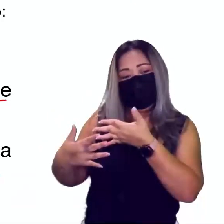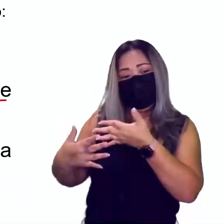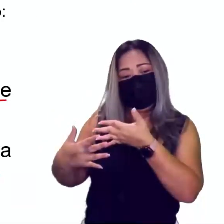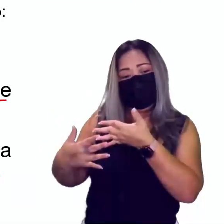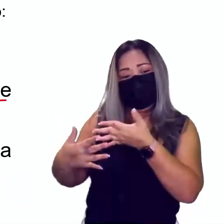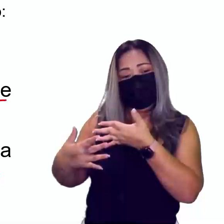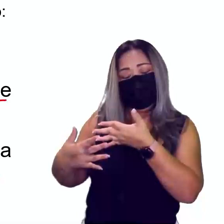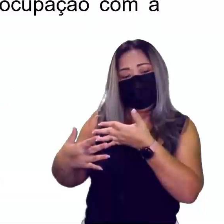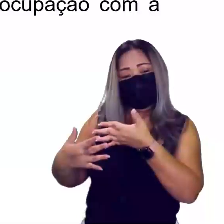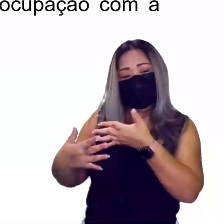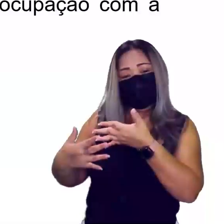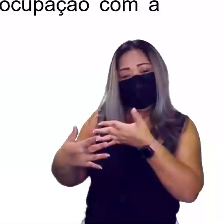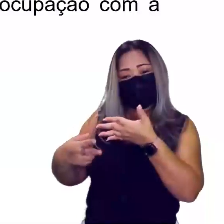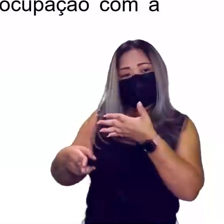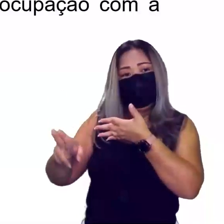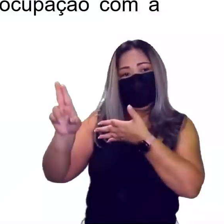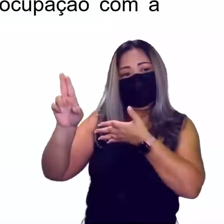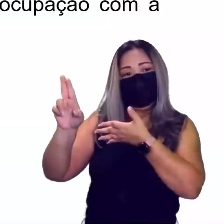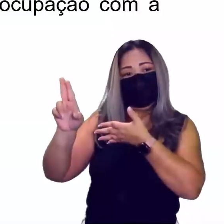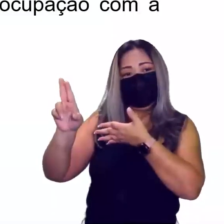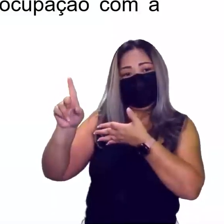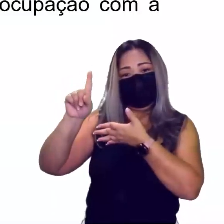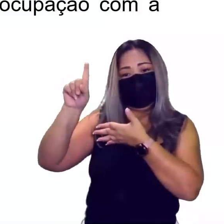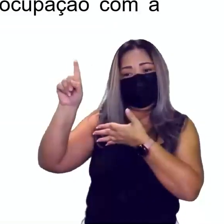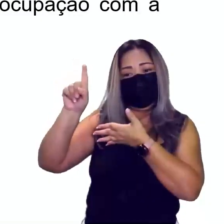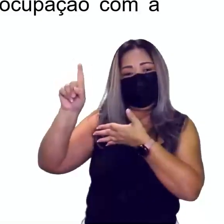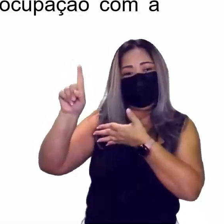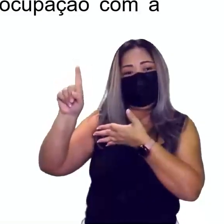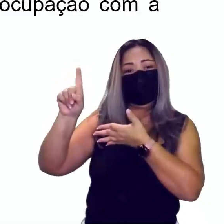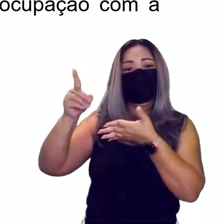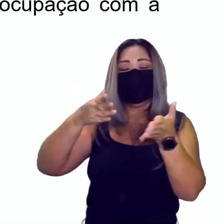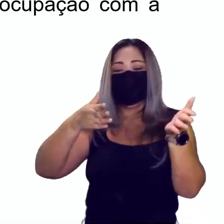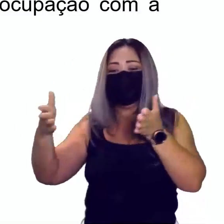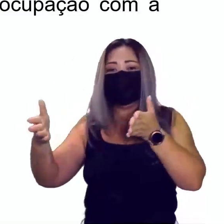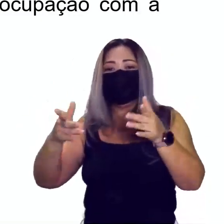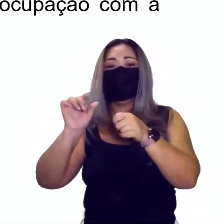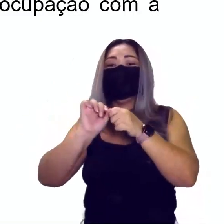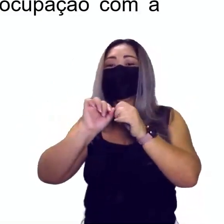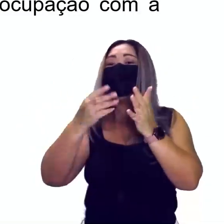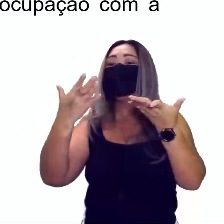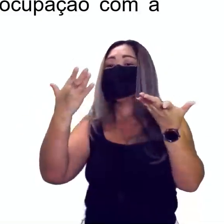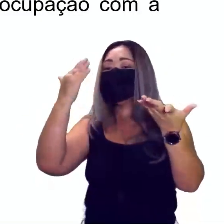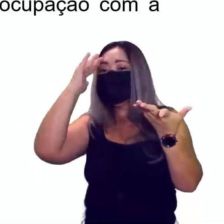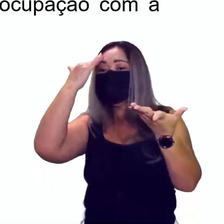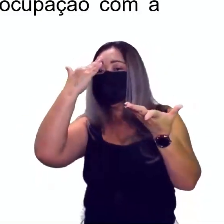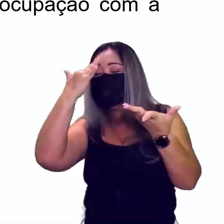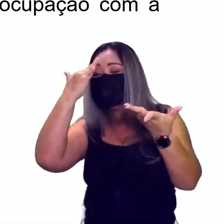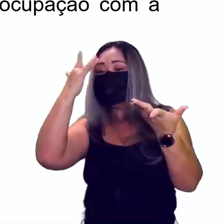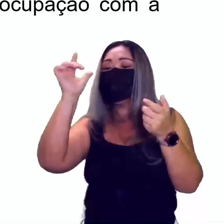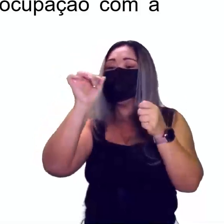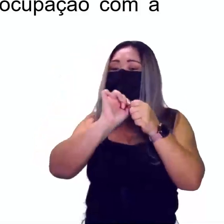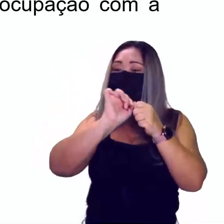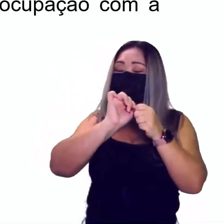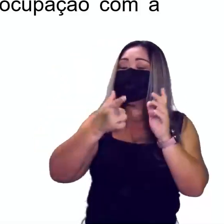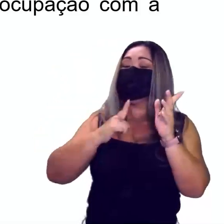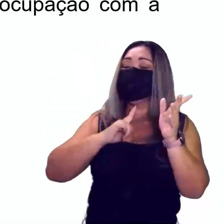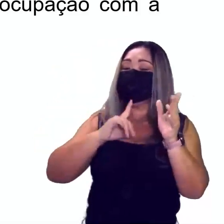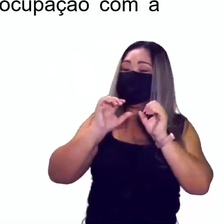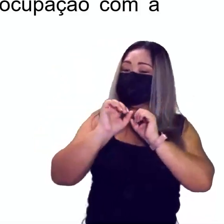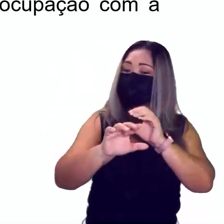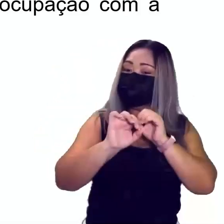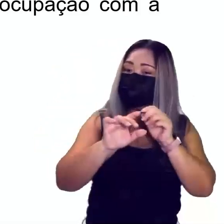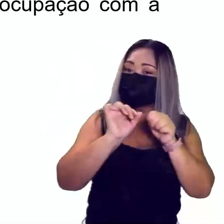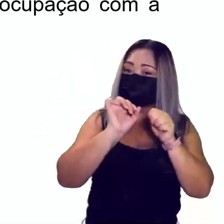tá? Ó, continua aqui. Do período cosmológico que se compreende as escolas pré-socráticas,